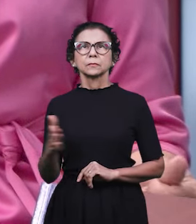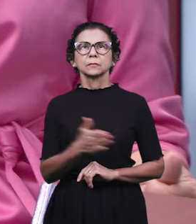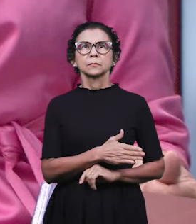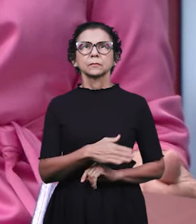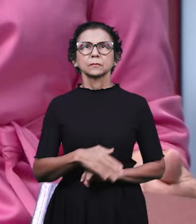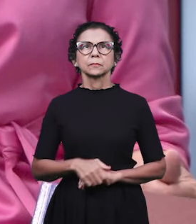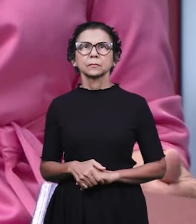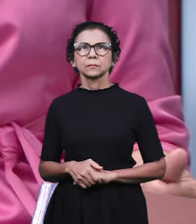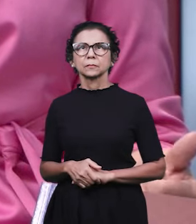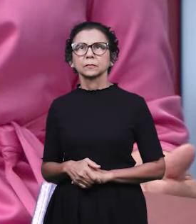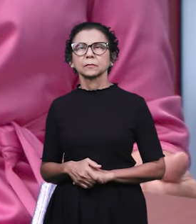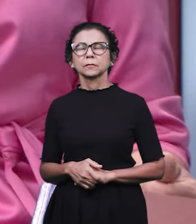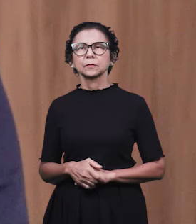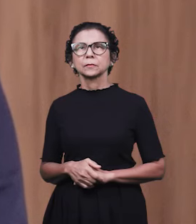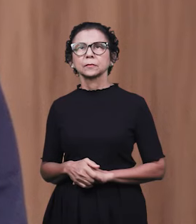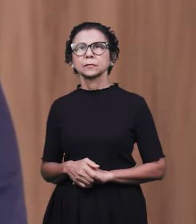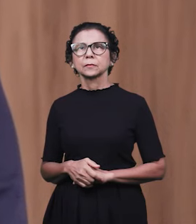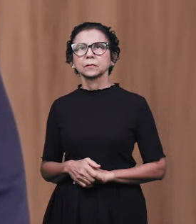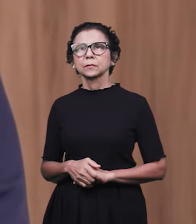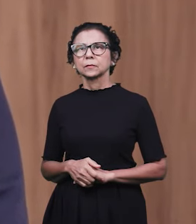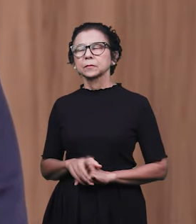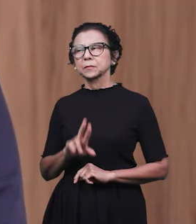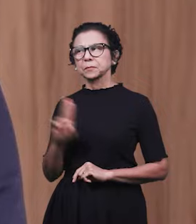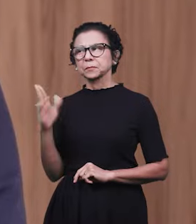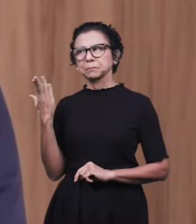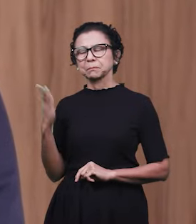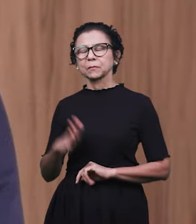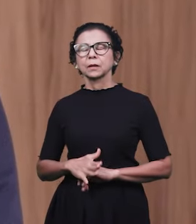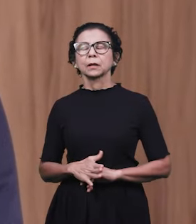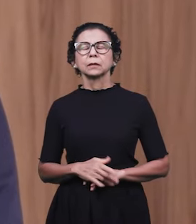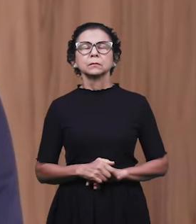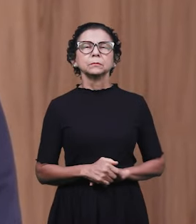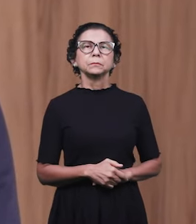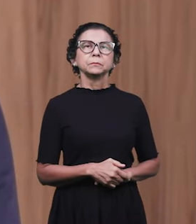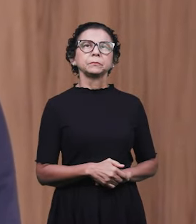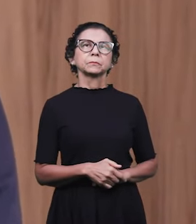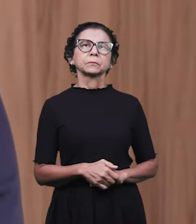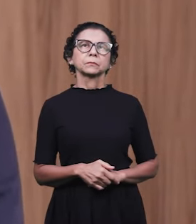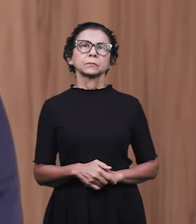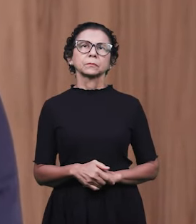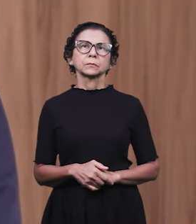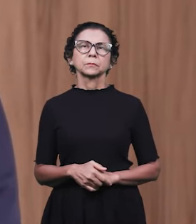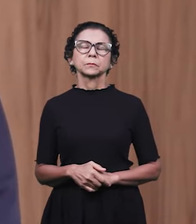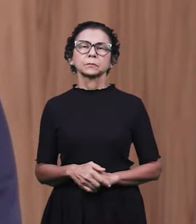A paz do Senhor novamente, né? Paz do Senhor. Meu nome é Cleiton, eu sou